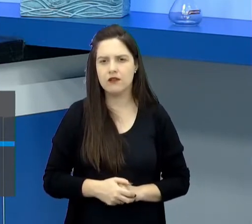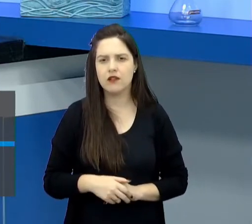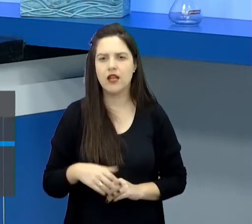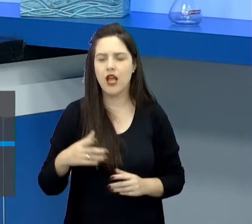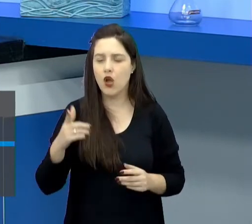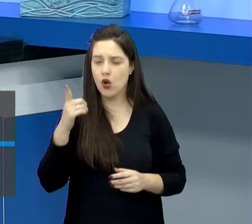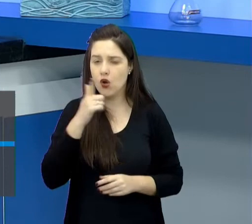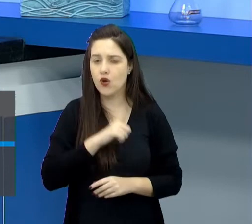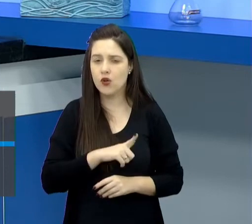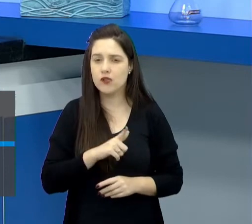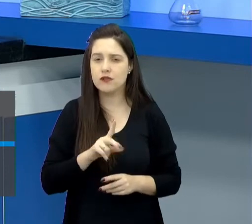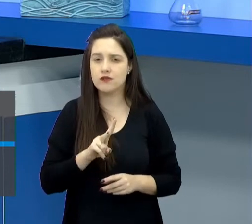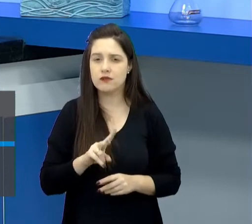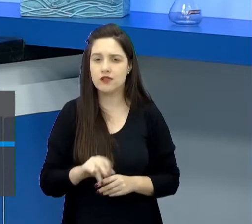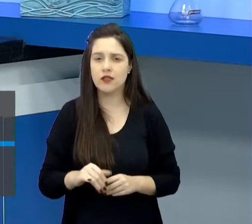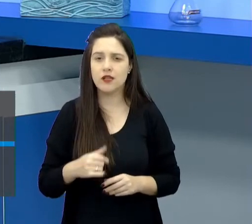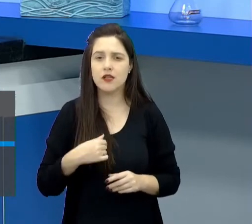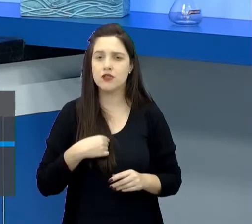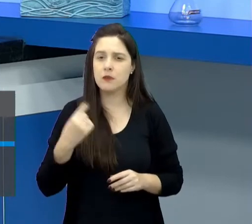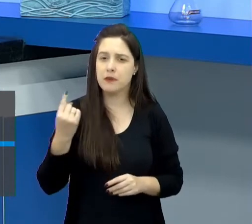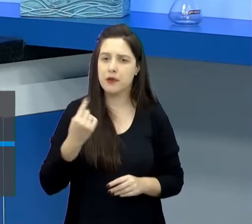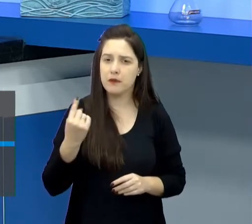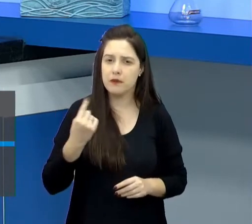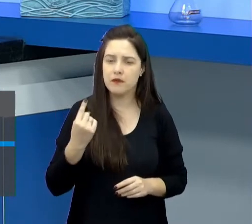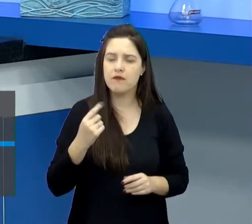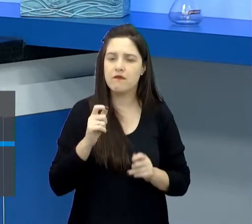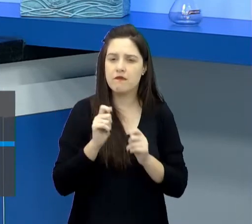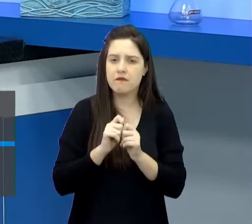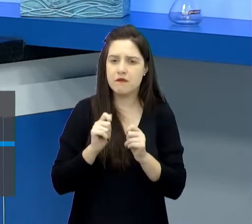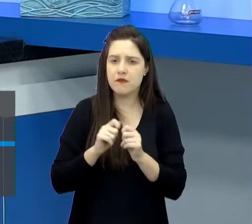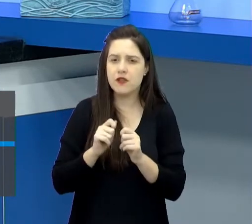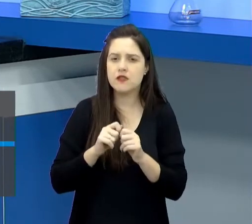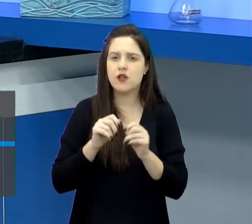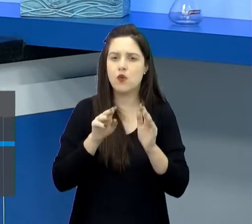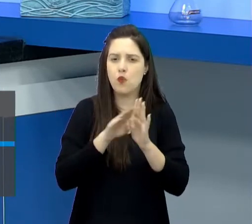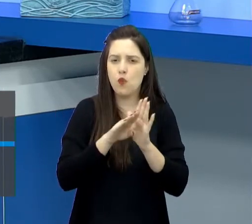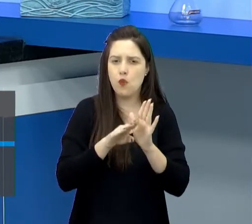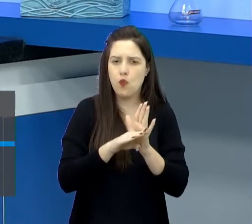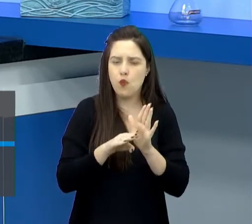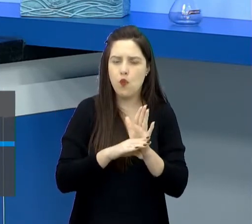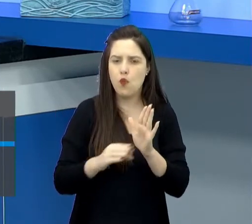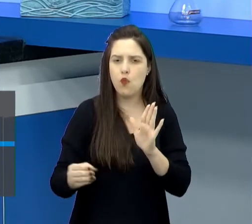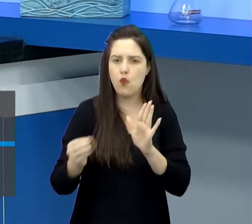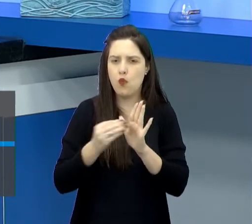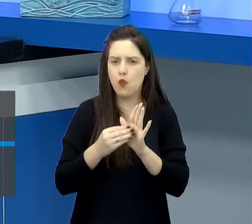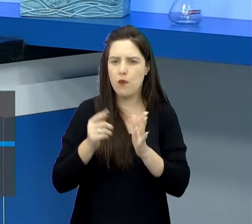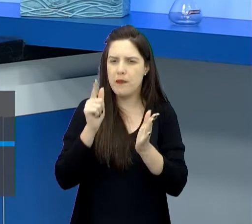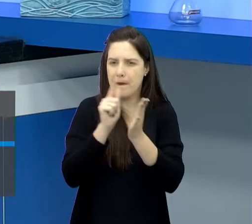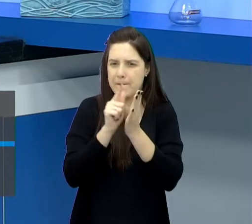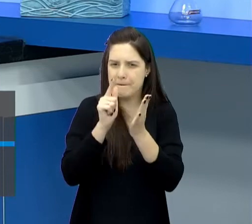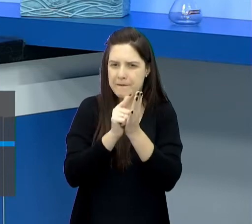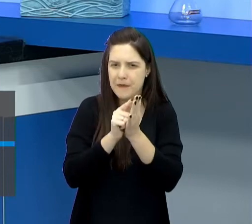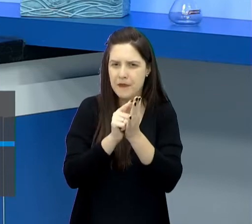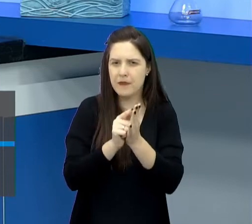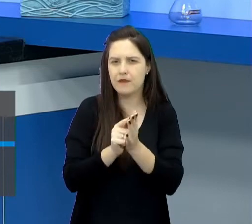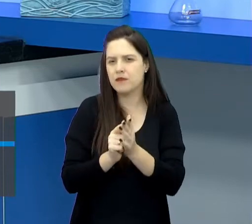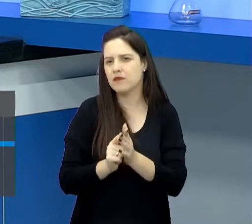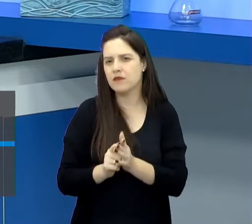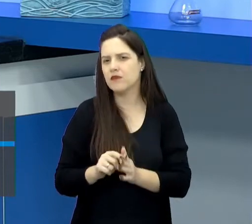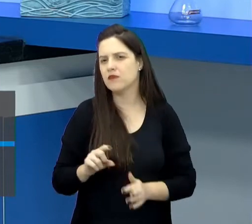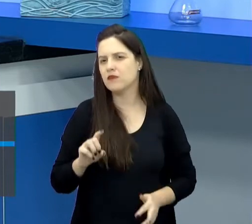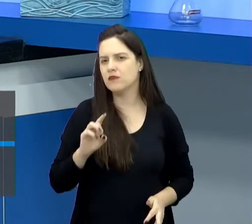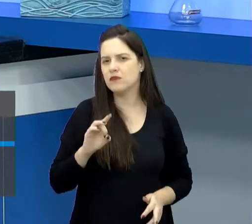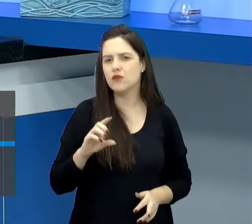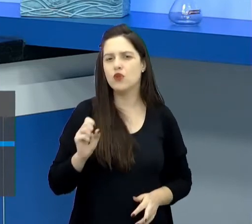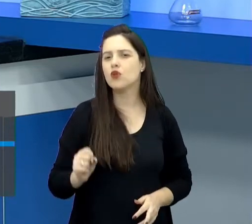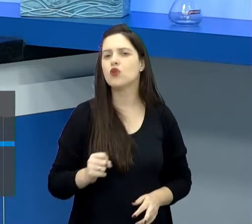que se a gente começar a ter essa disciplina, né, de fazer esse orçamento e colocar aí no papel, porque acho que a gente só sabe